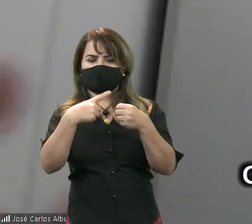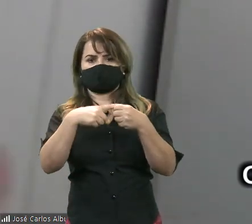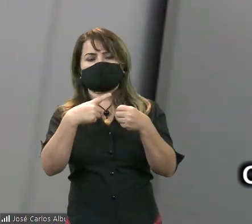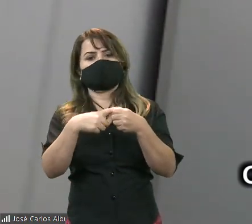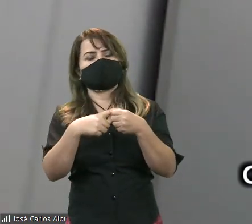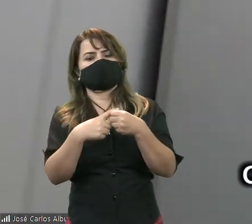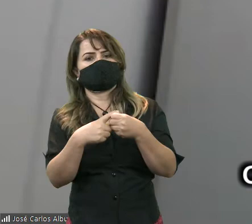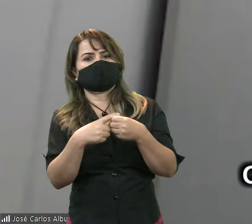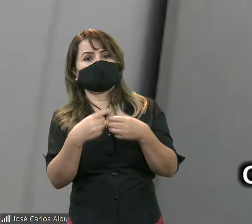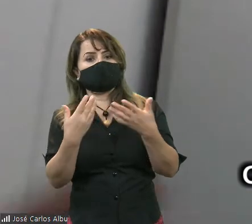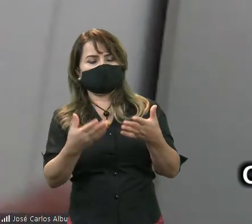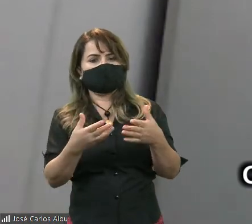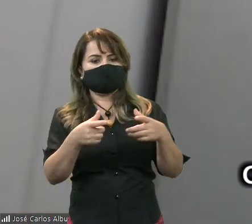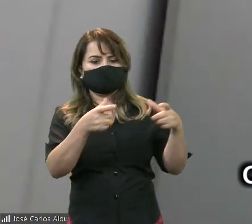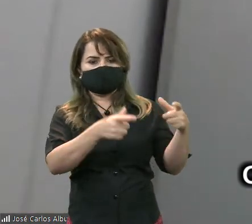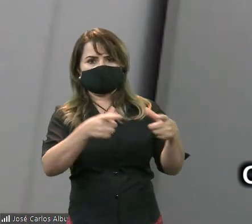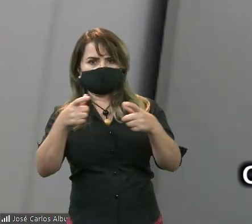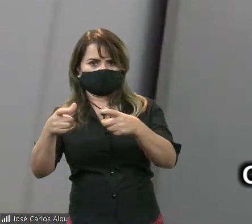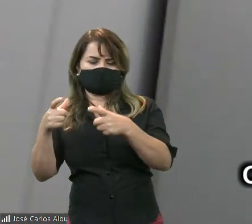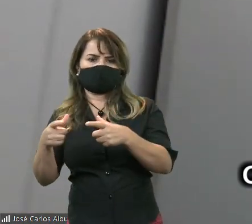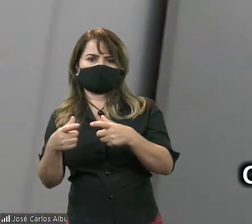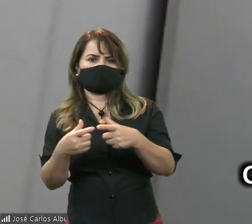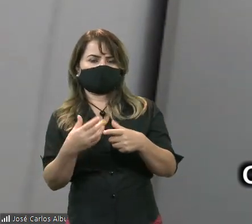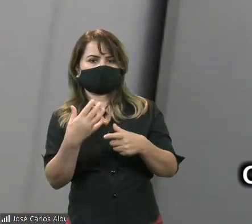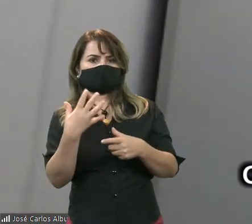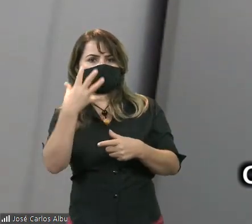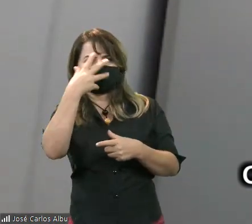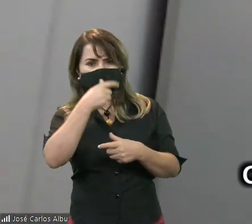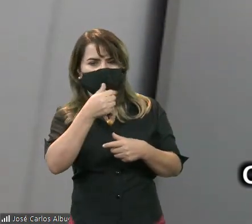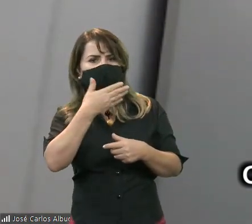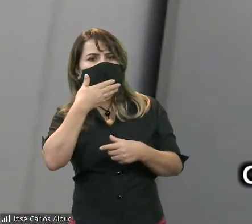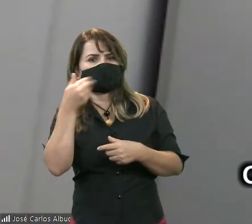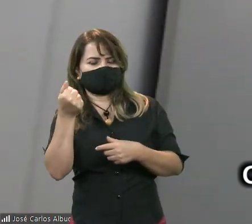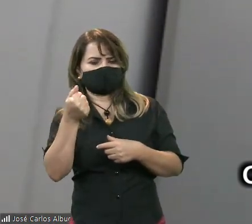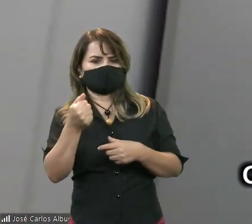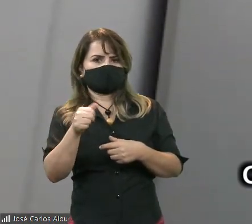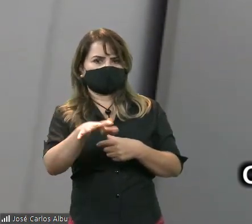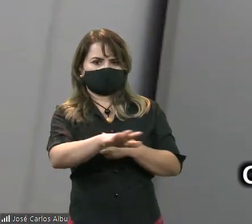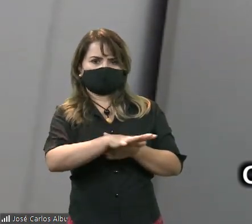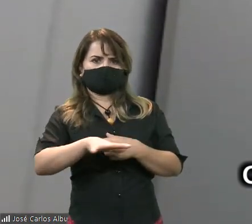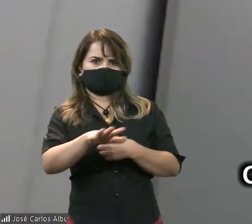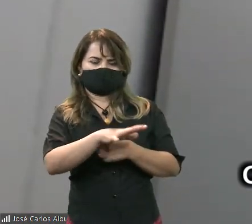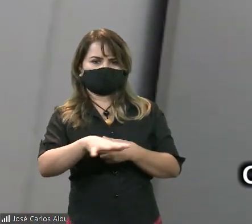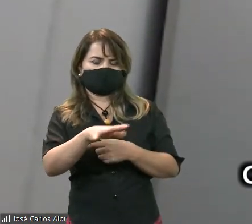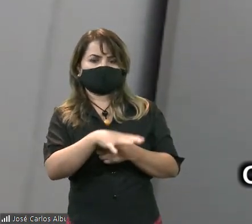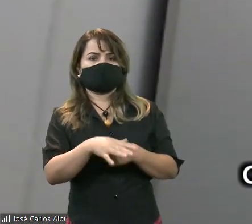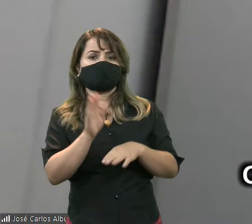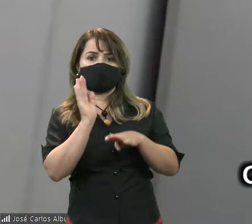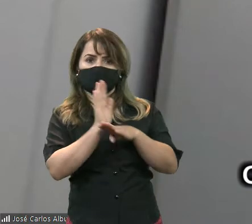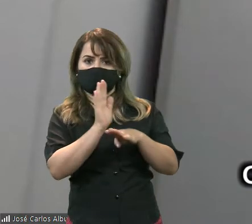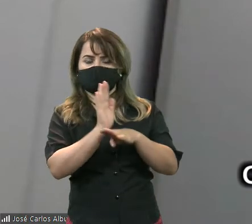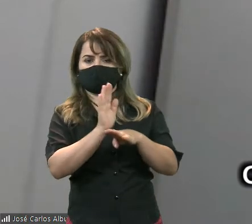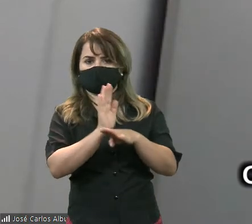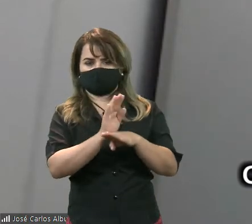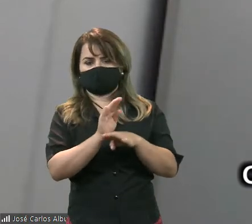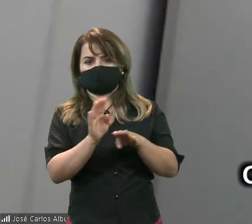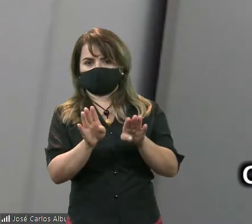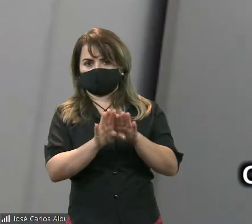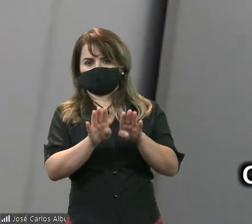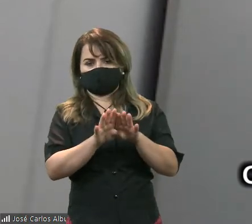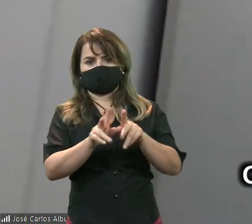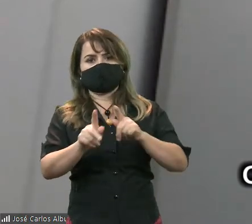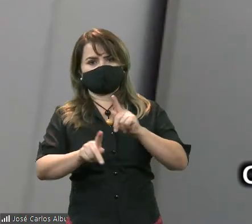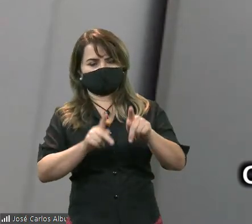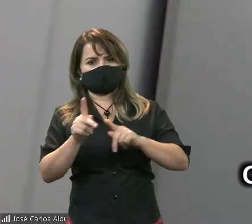ser melhorado aí o seu ambiente, a sua localização, e vai favorecer realmente por demais os